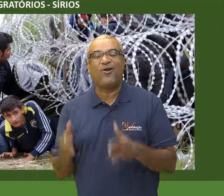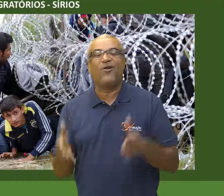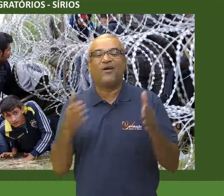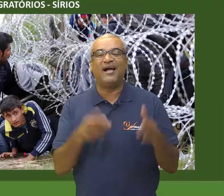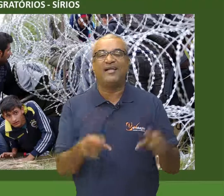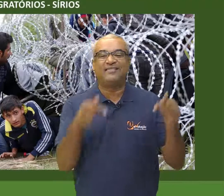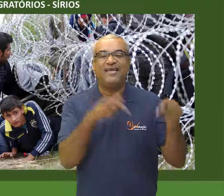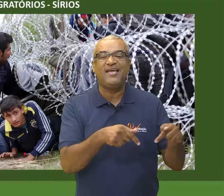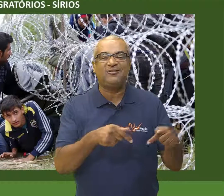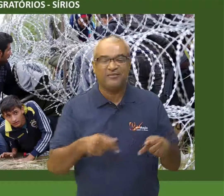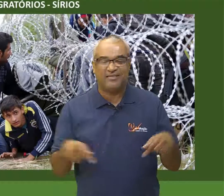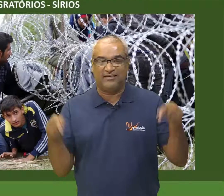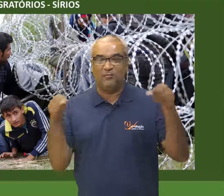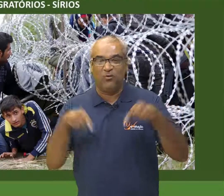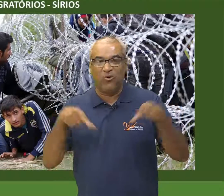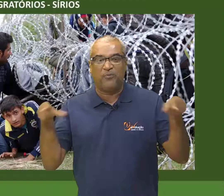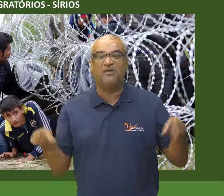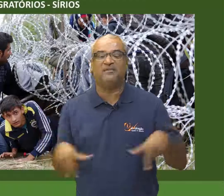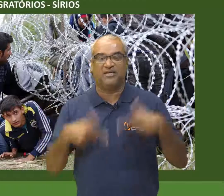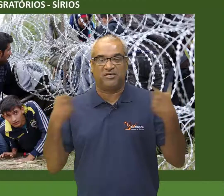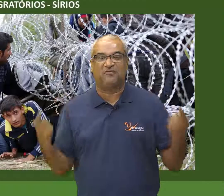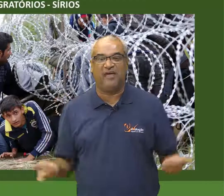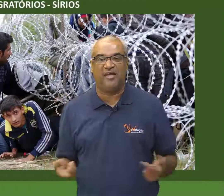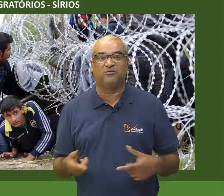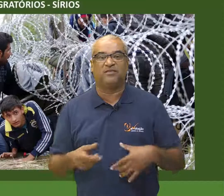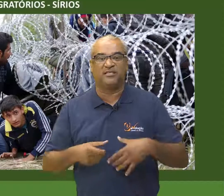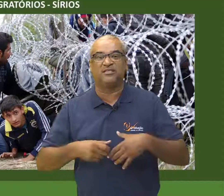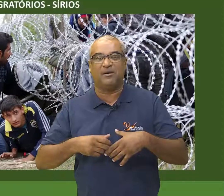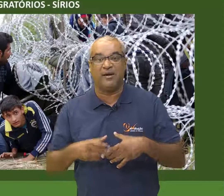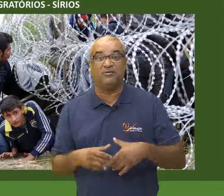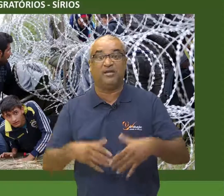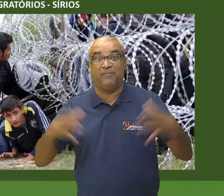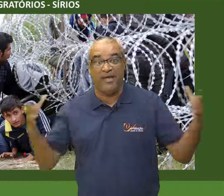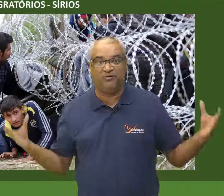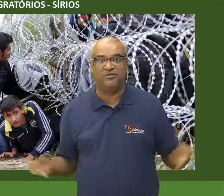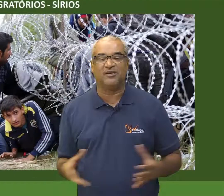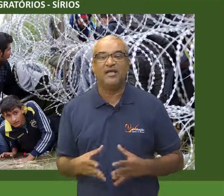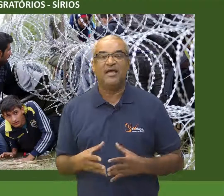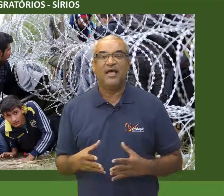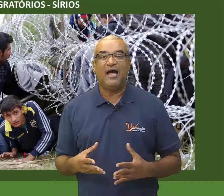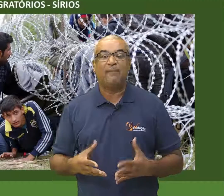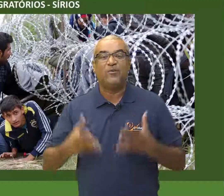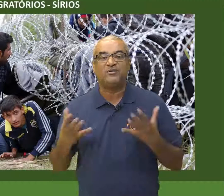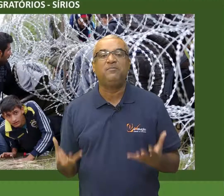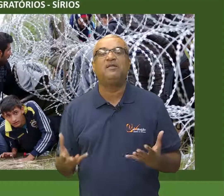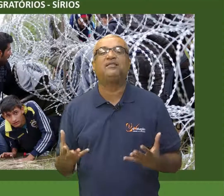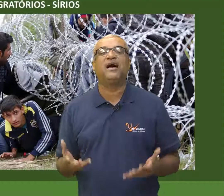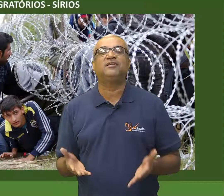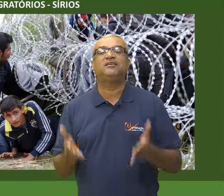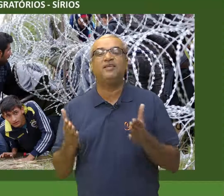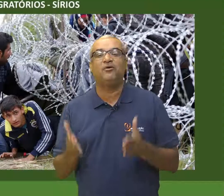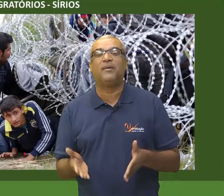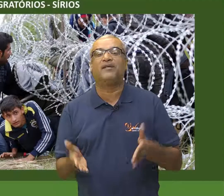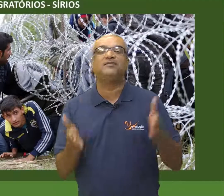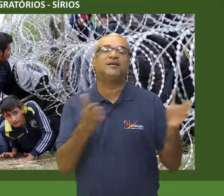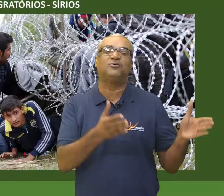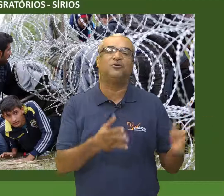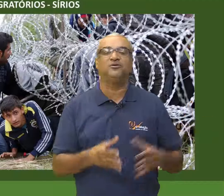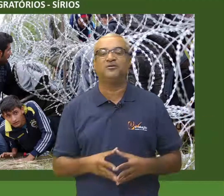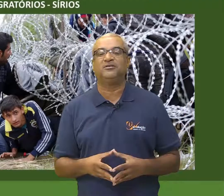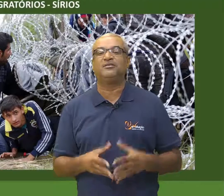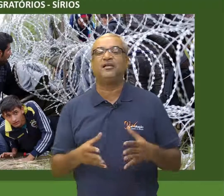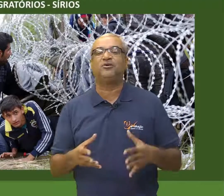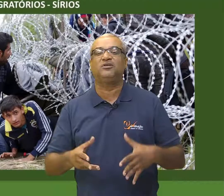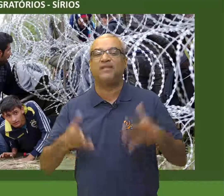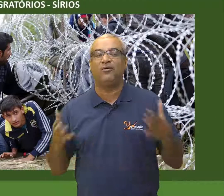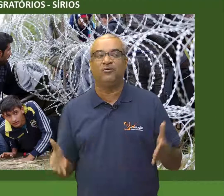a colocar dentro desse grupo insatisfeito, desses chamados rebeldes, a possibilidade de derrubar